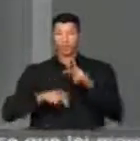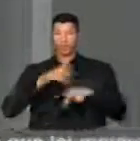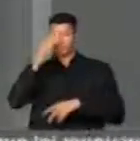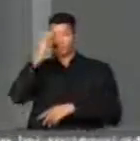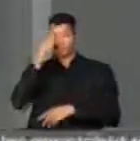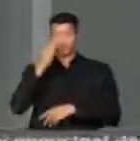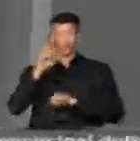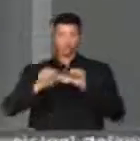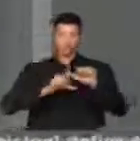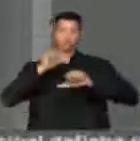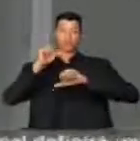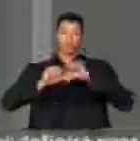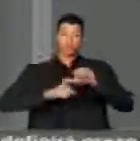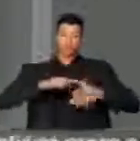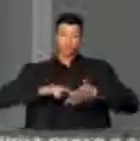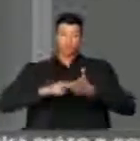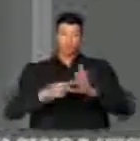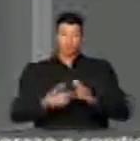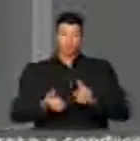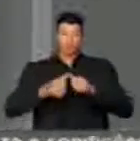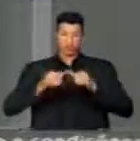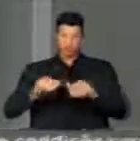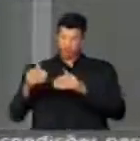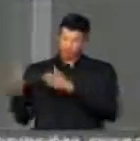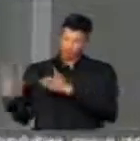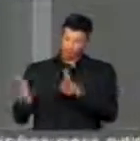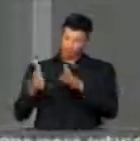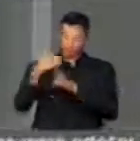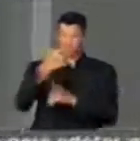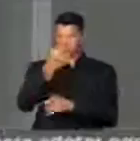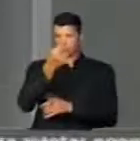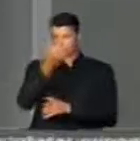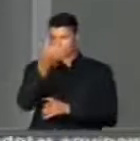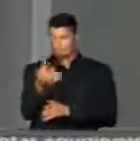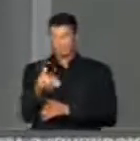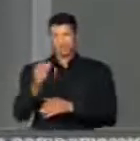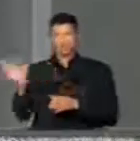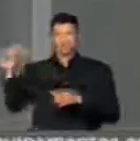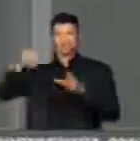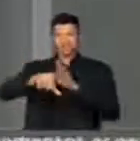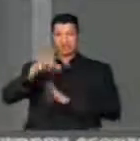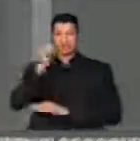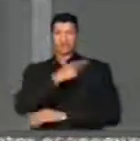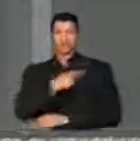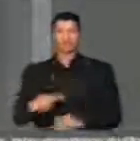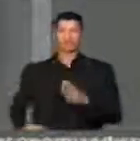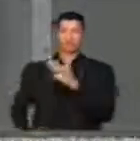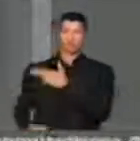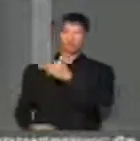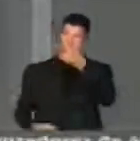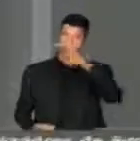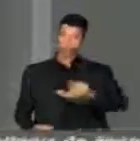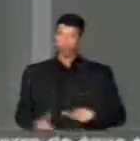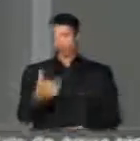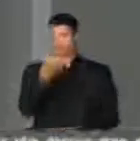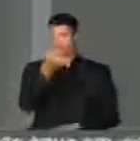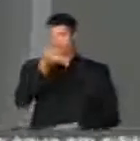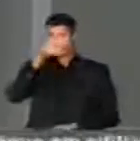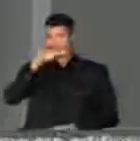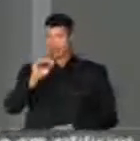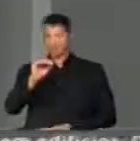mudança significativa que estava em curso em 2006, reelegeu o presidente Lula e em